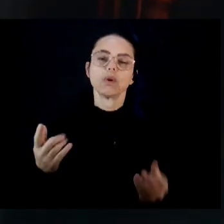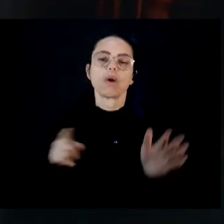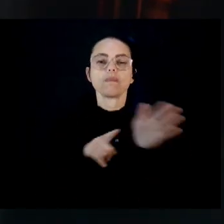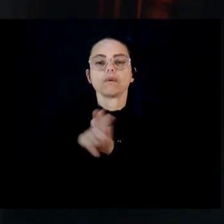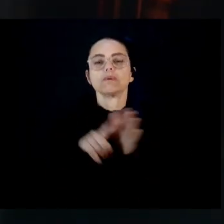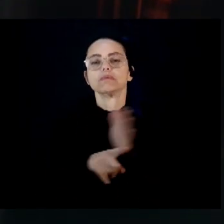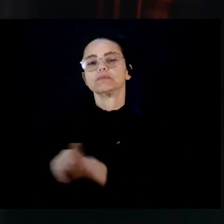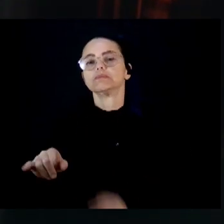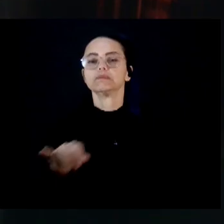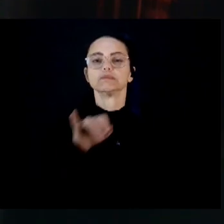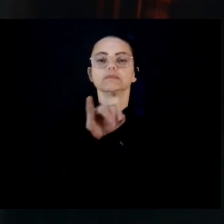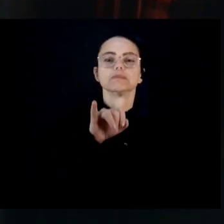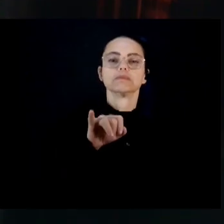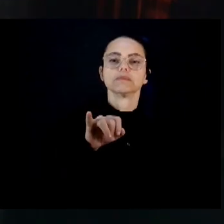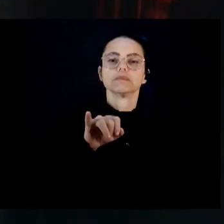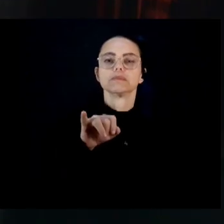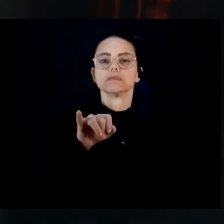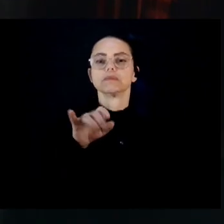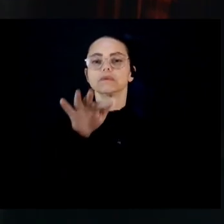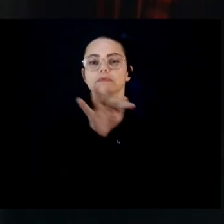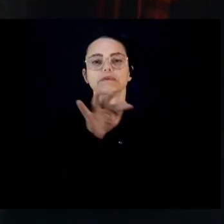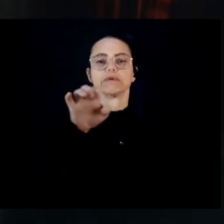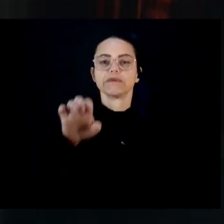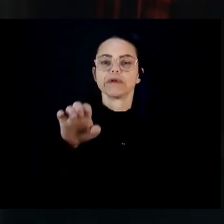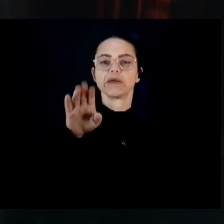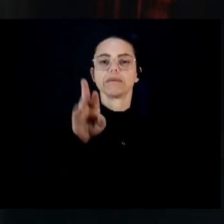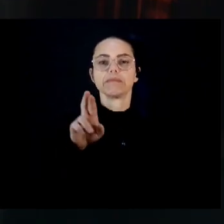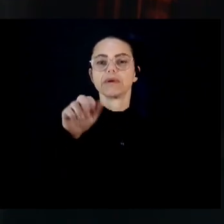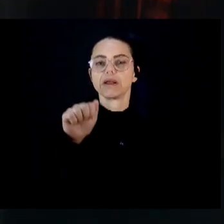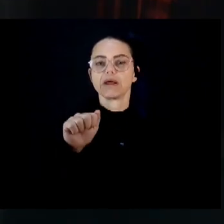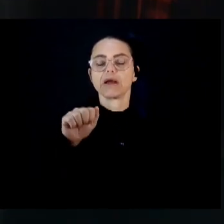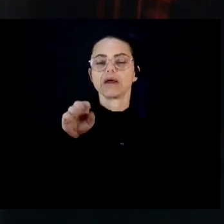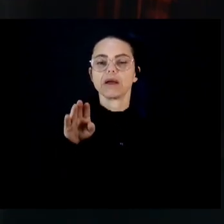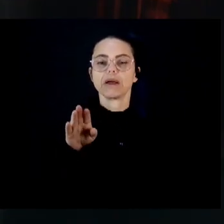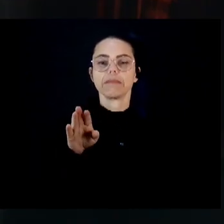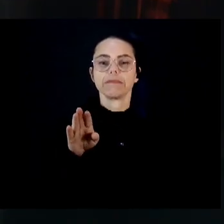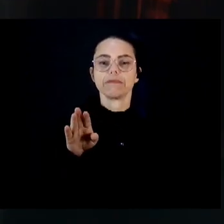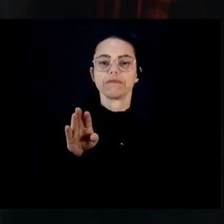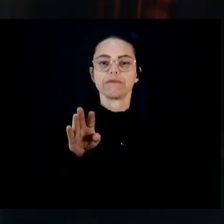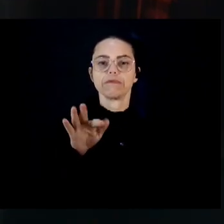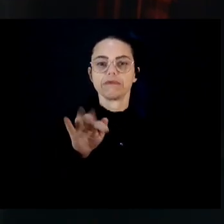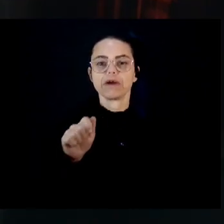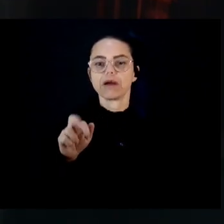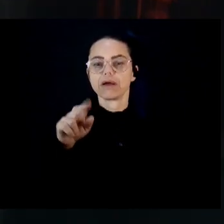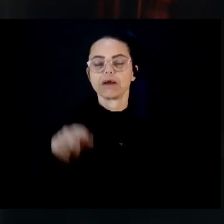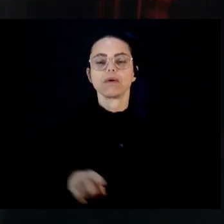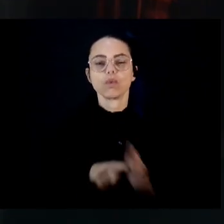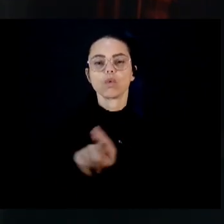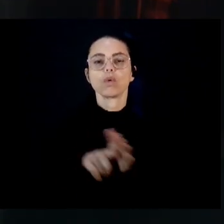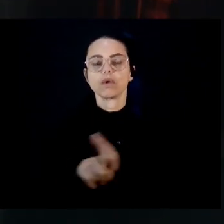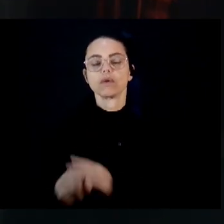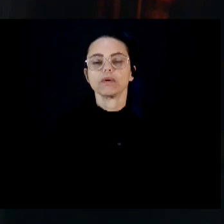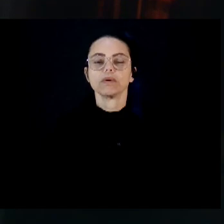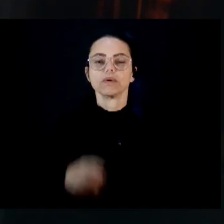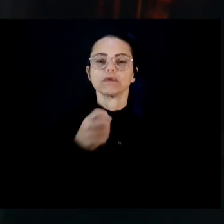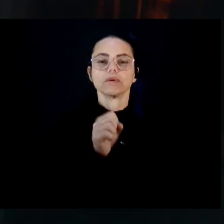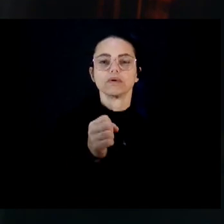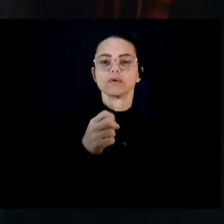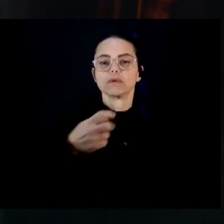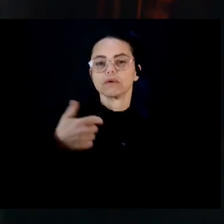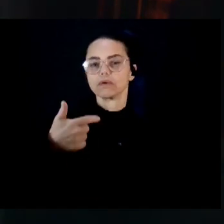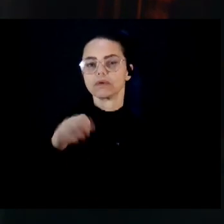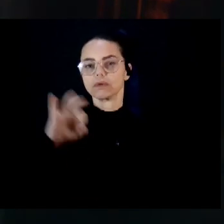Instituto Febrafar de Pesquisa e Educação Corporativa, que mostra que 82% das